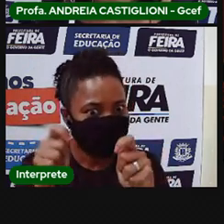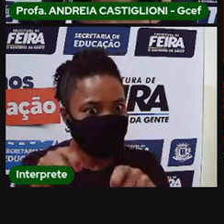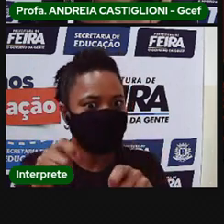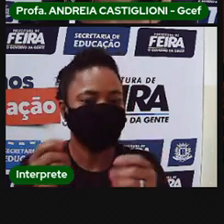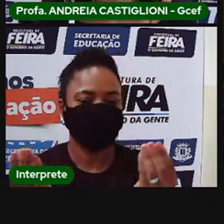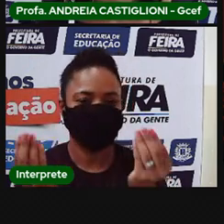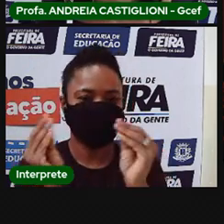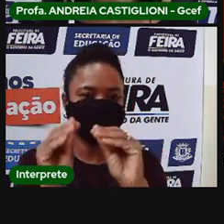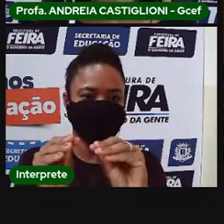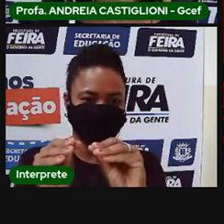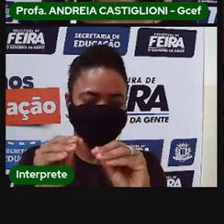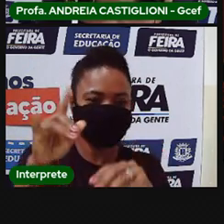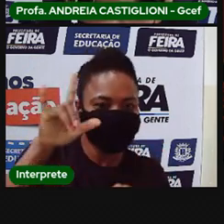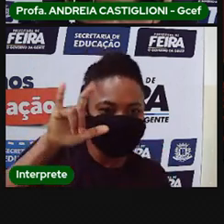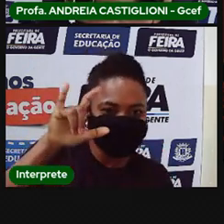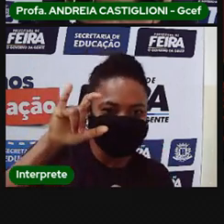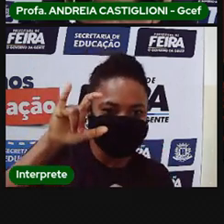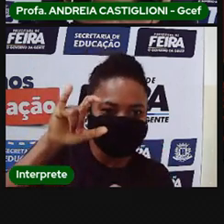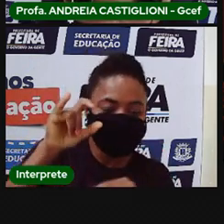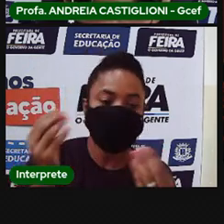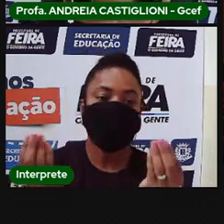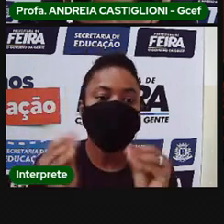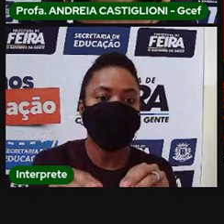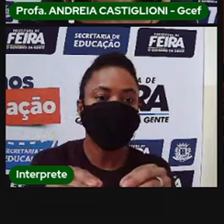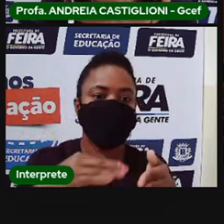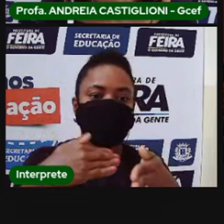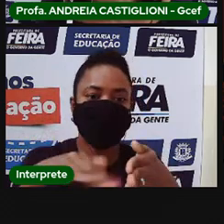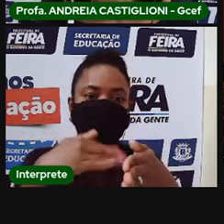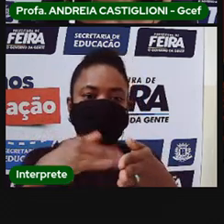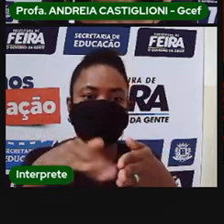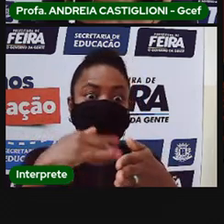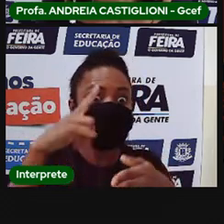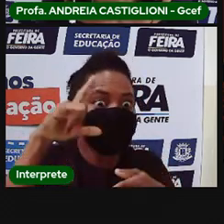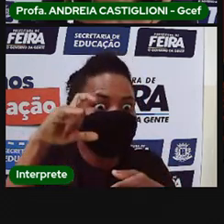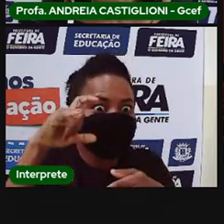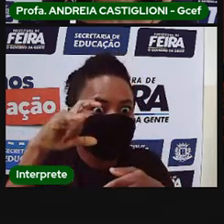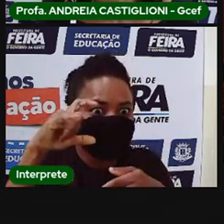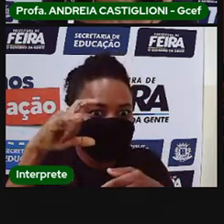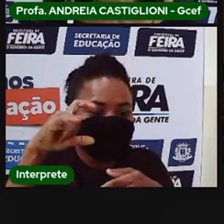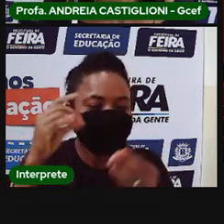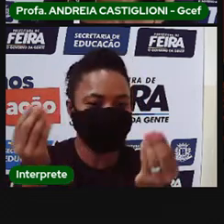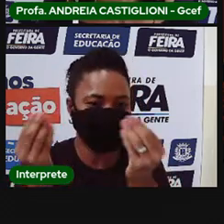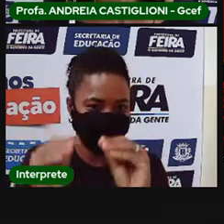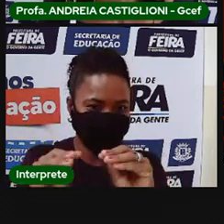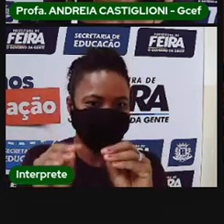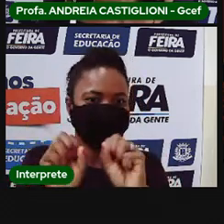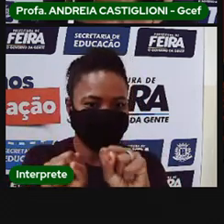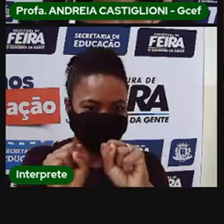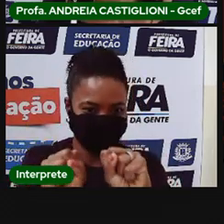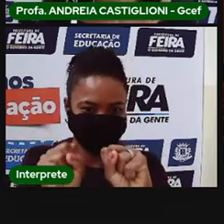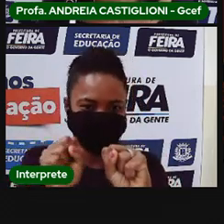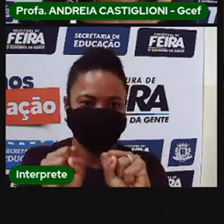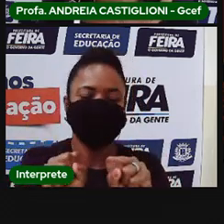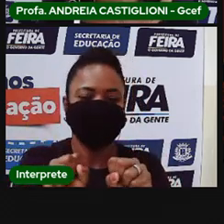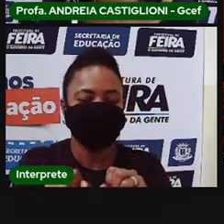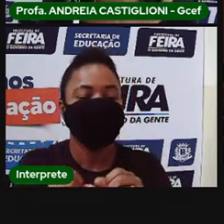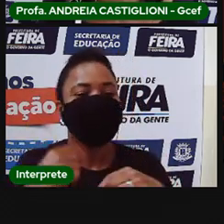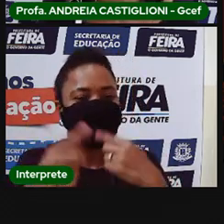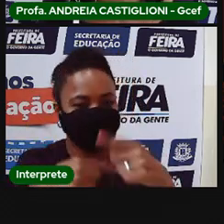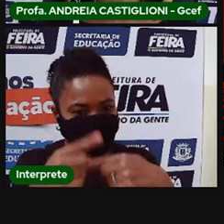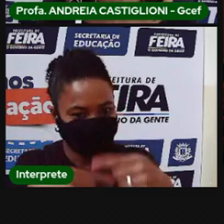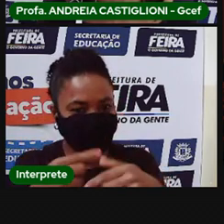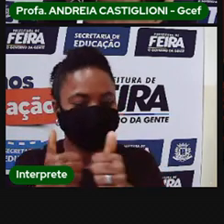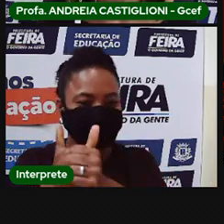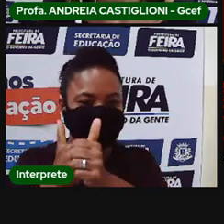Depois coloca aí também no Tec o Instagram oficial da Seduc para eles acessarem e poderem também